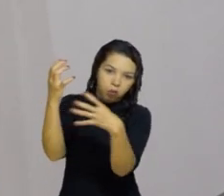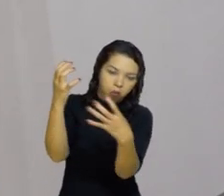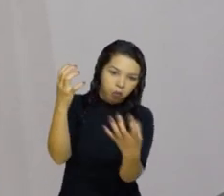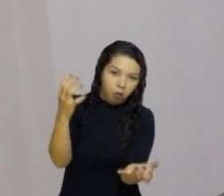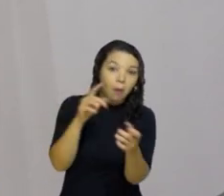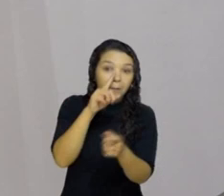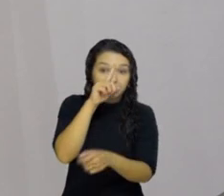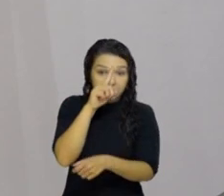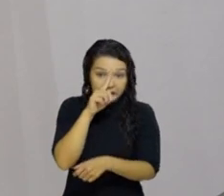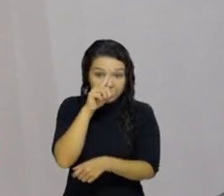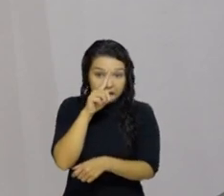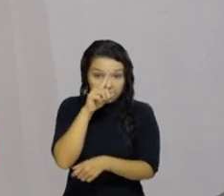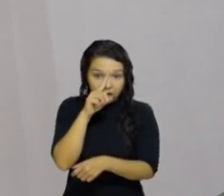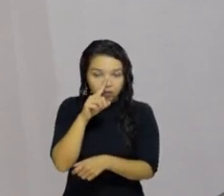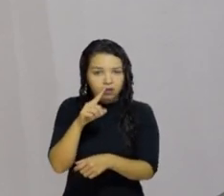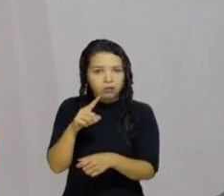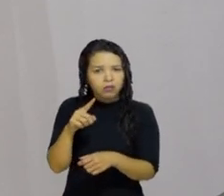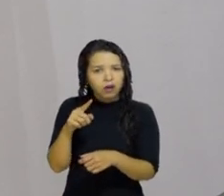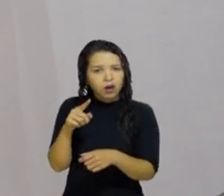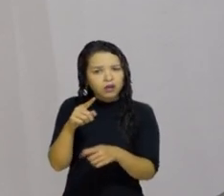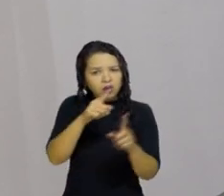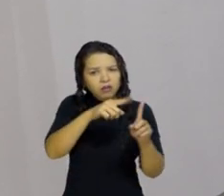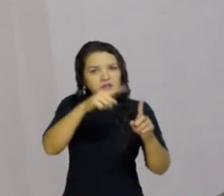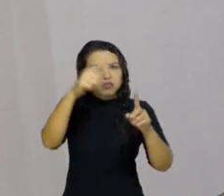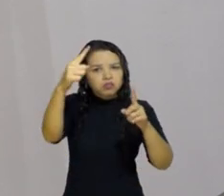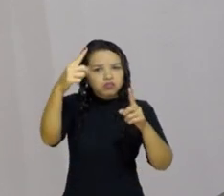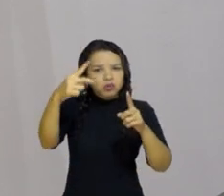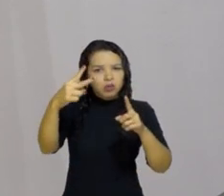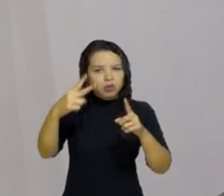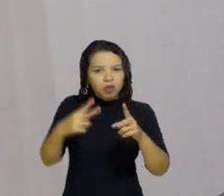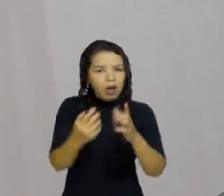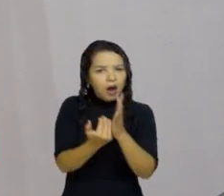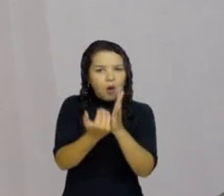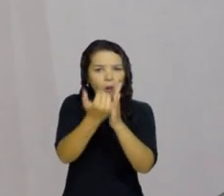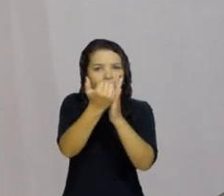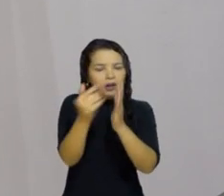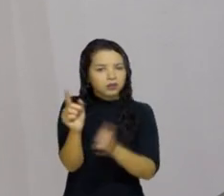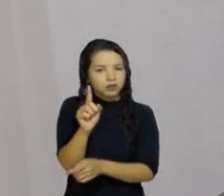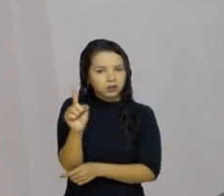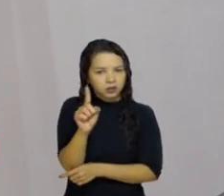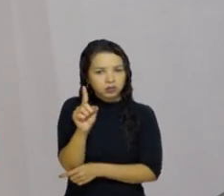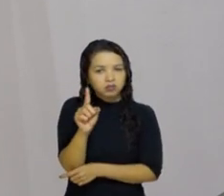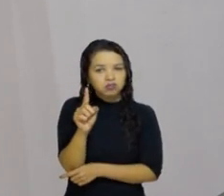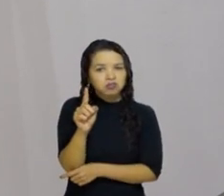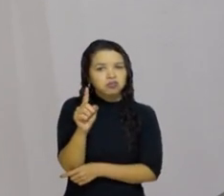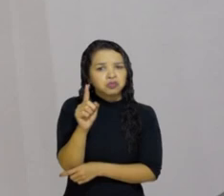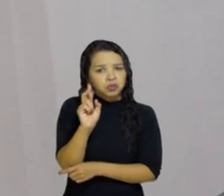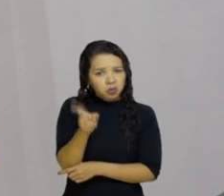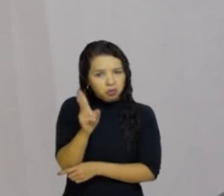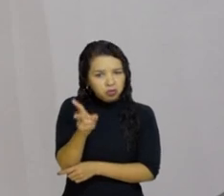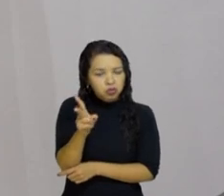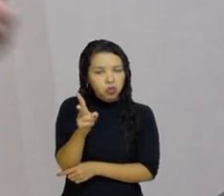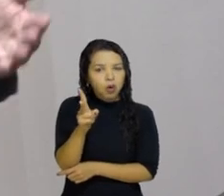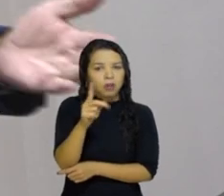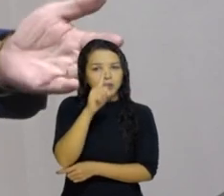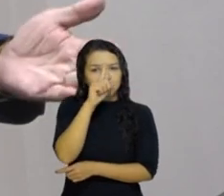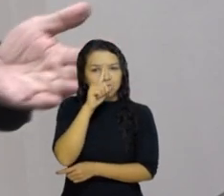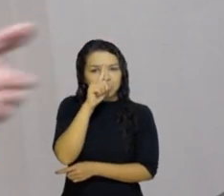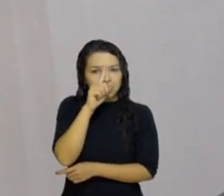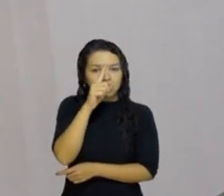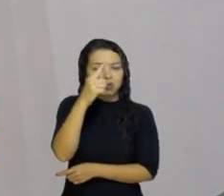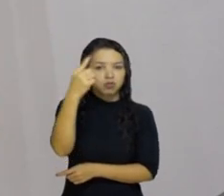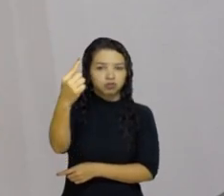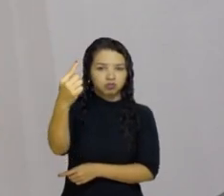classificação de risco não foi alterada pela concessionária. Continuou como risco 1, apesar de ter